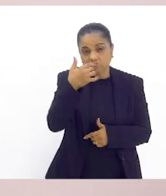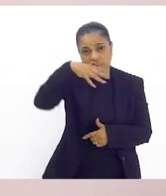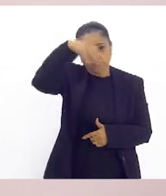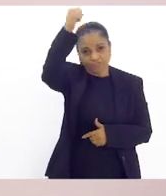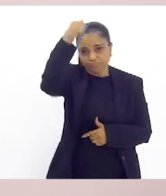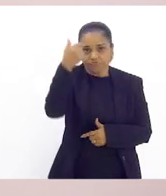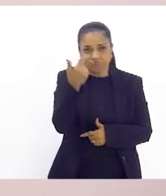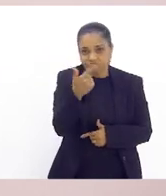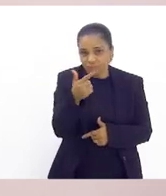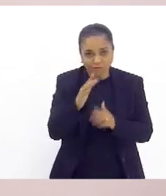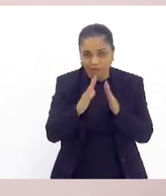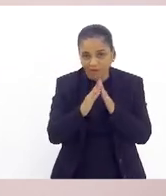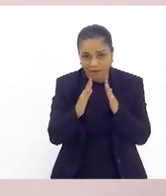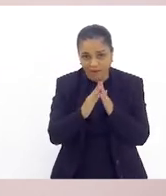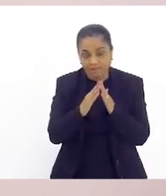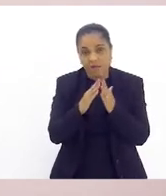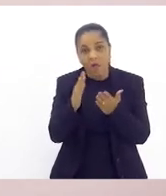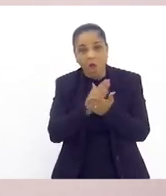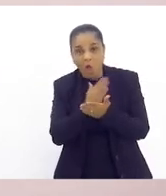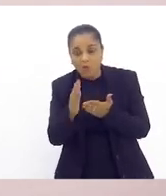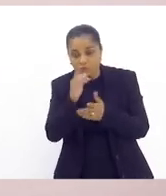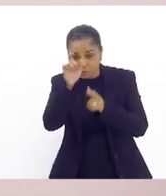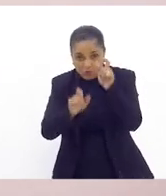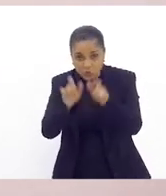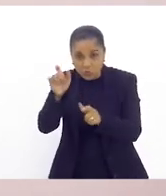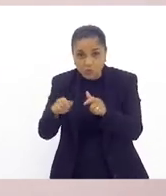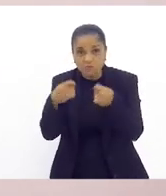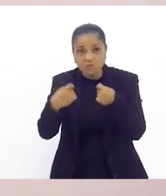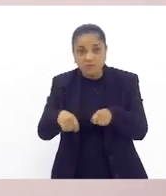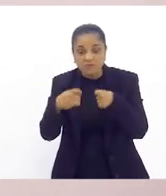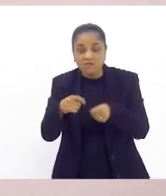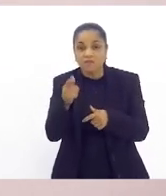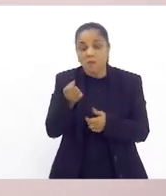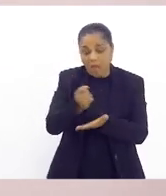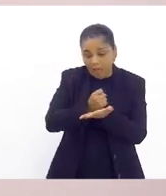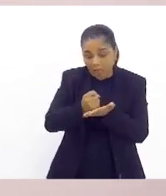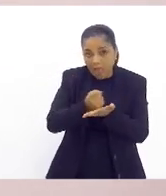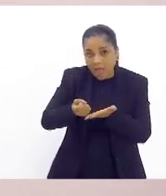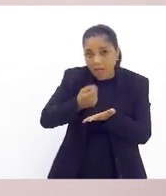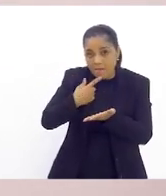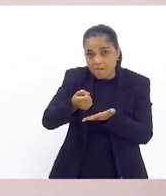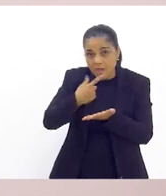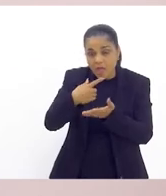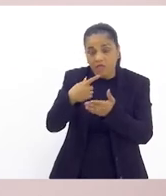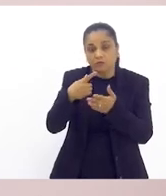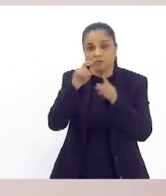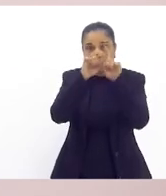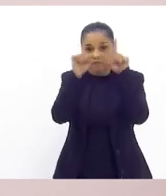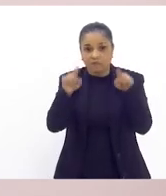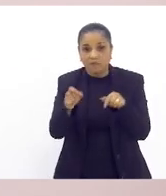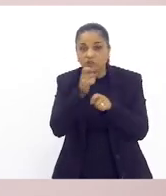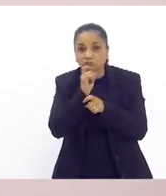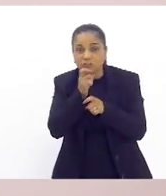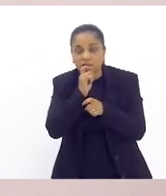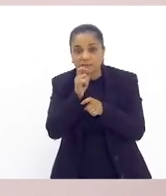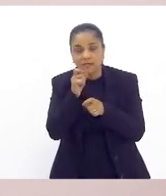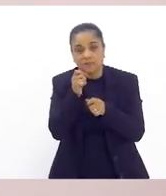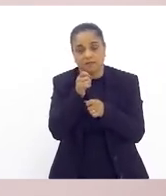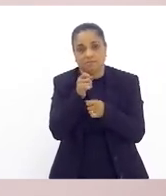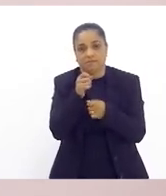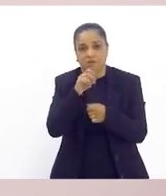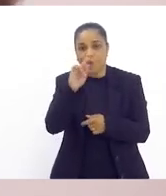algumas pessoas que dependiam de remédios que estavam no seu congelador home care enfim as vidas estão em risco